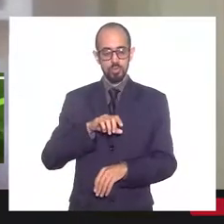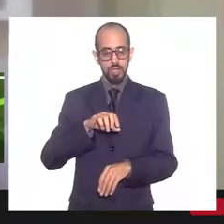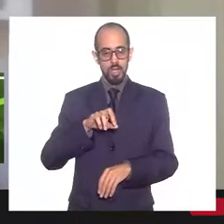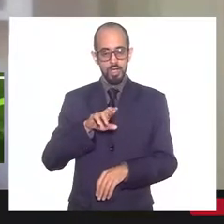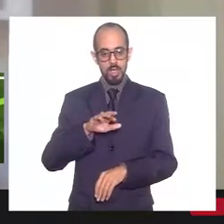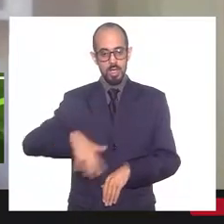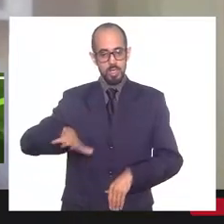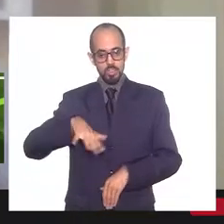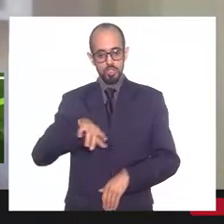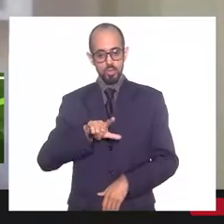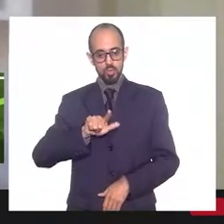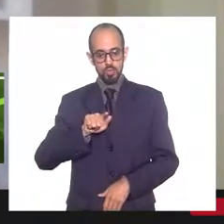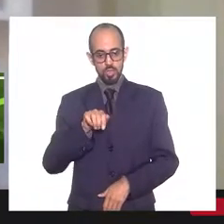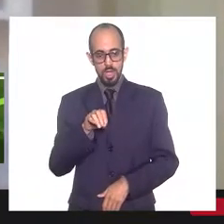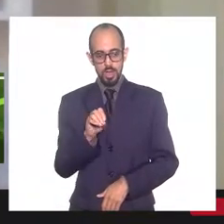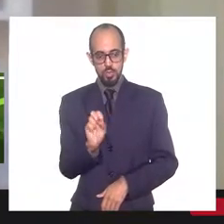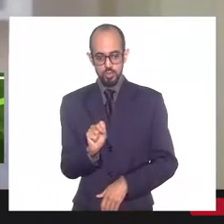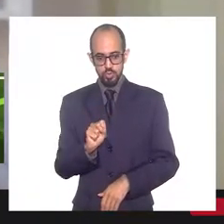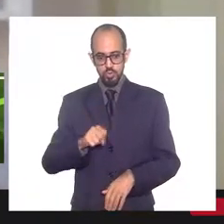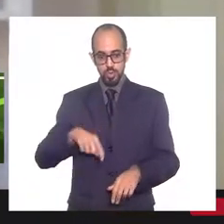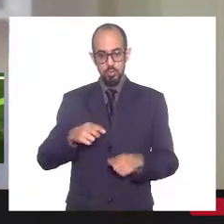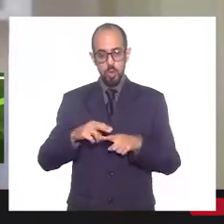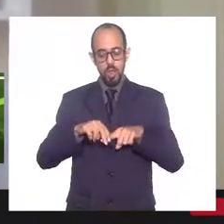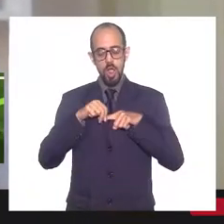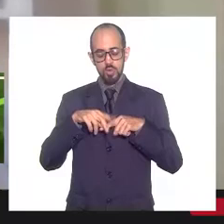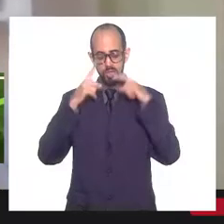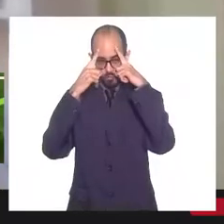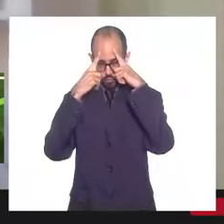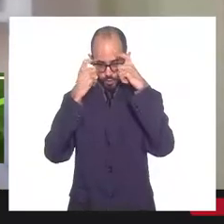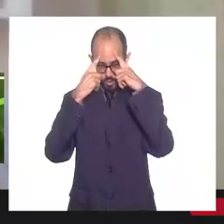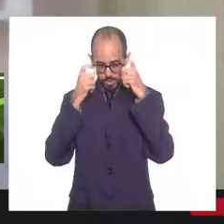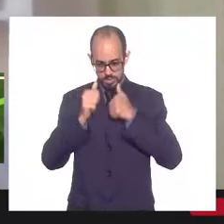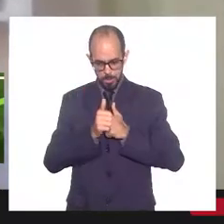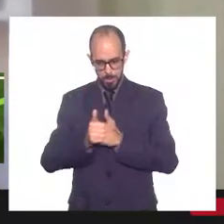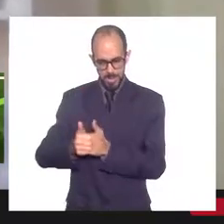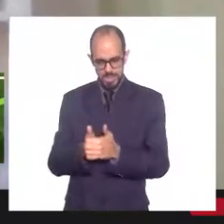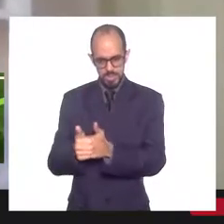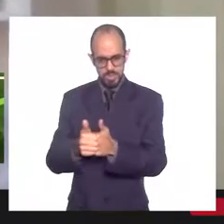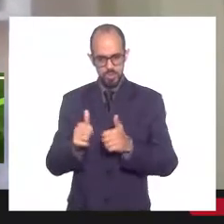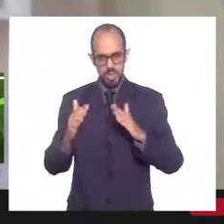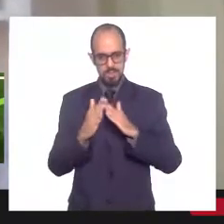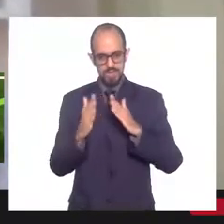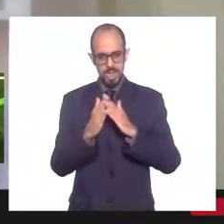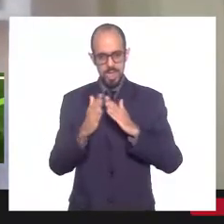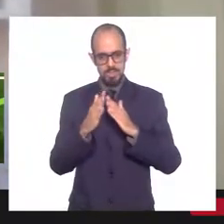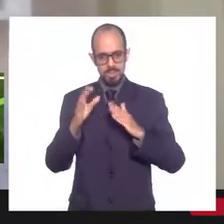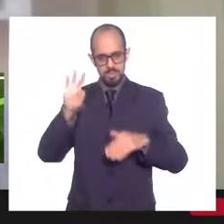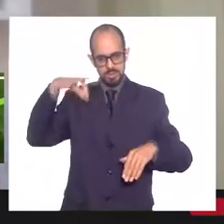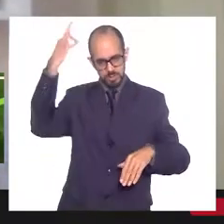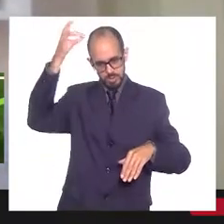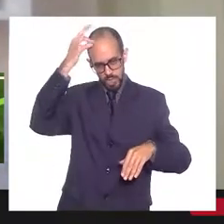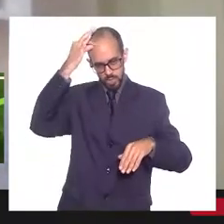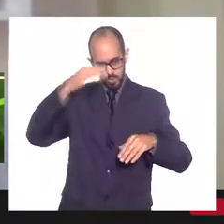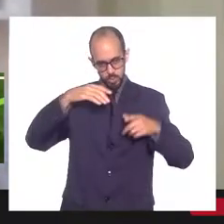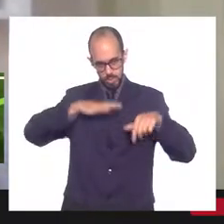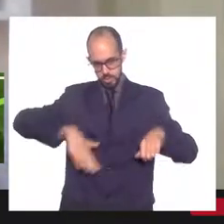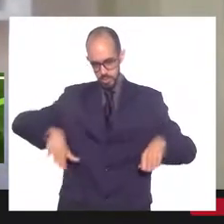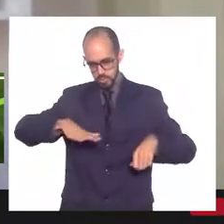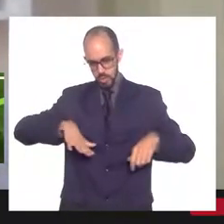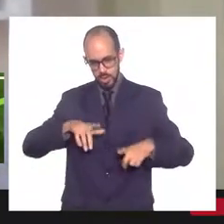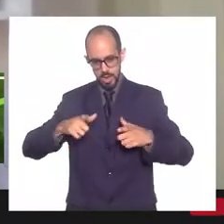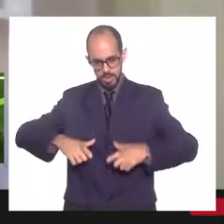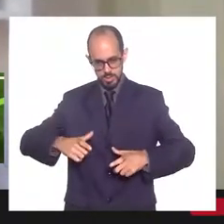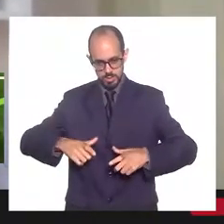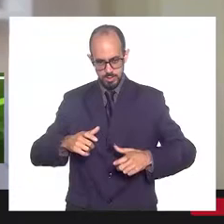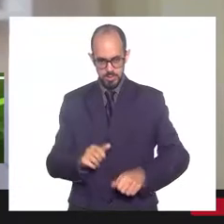fugir da violência que têm perseguido as casas de Santo naquela região quero dizer